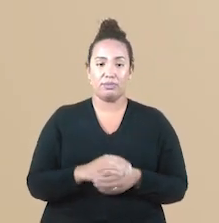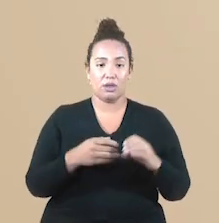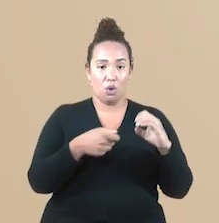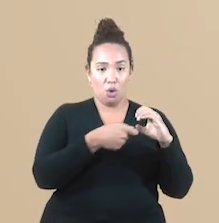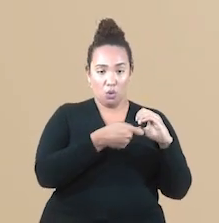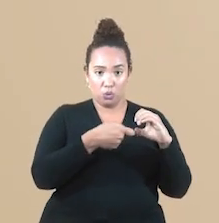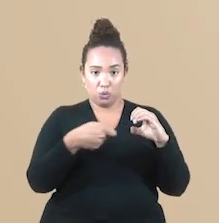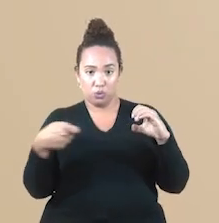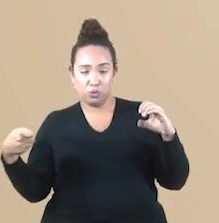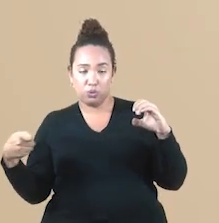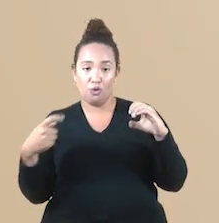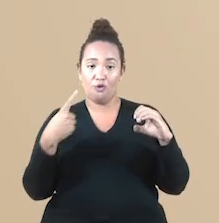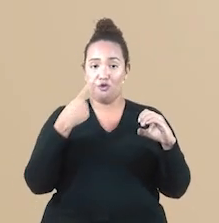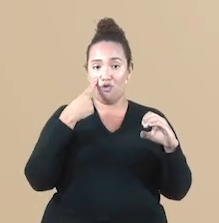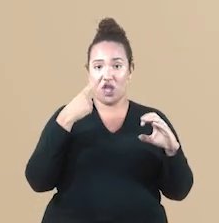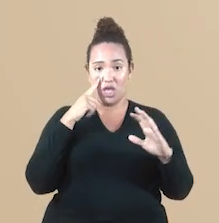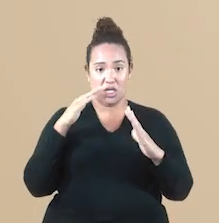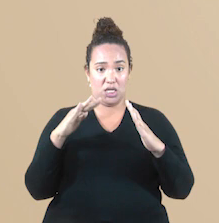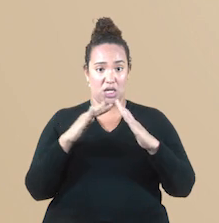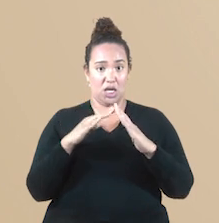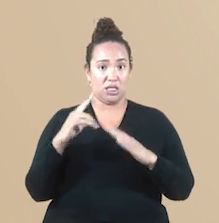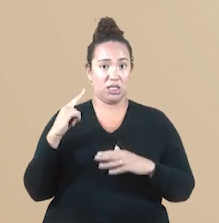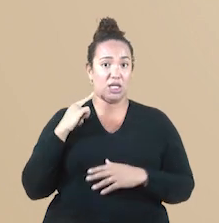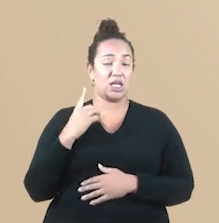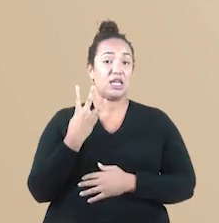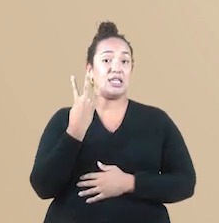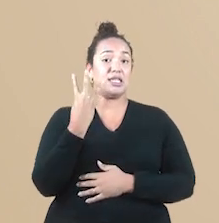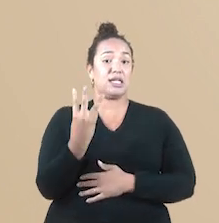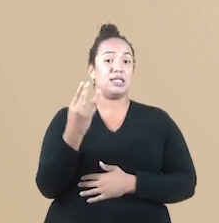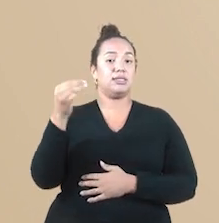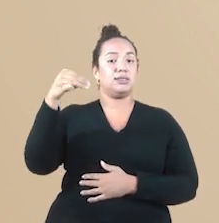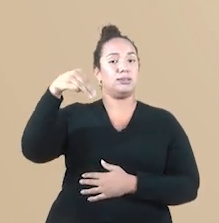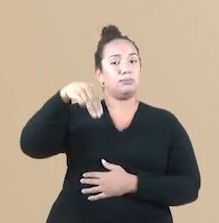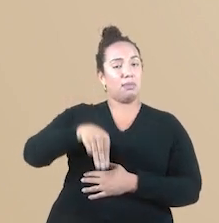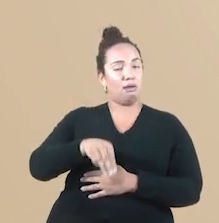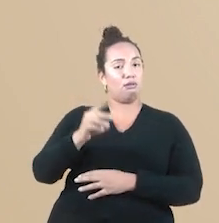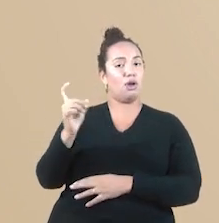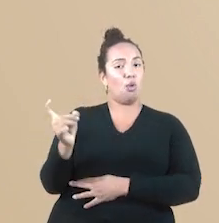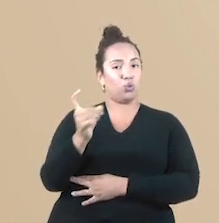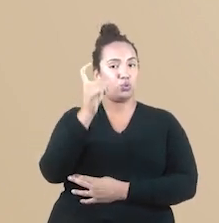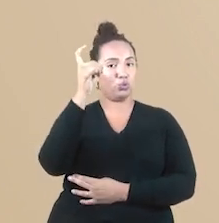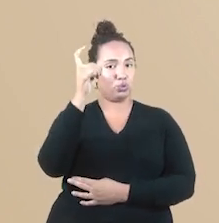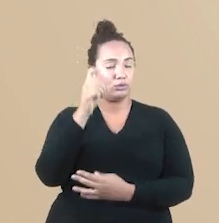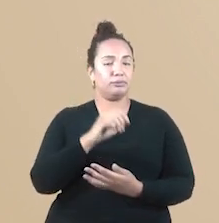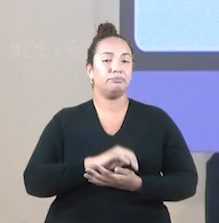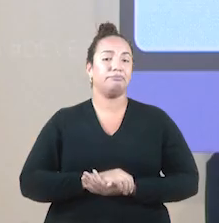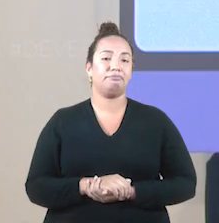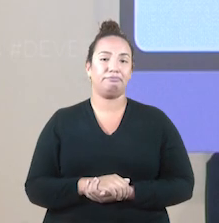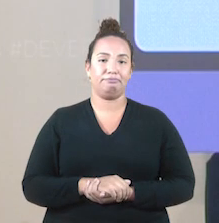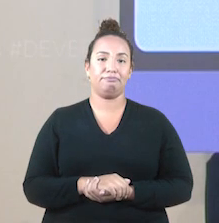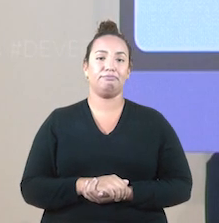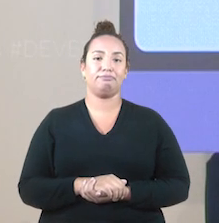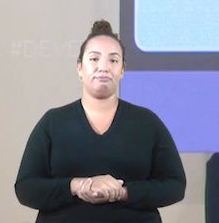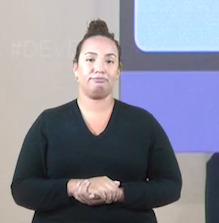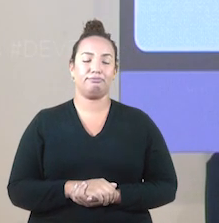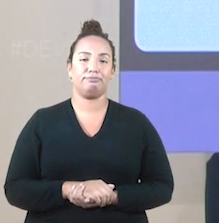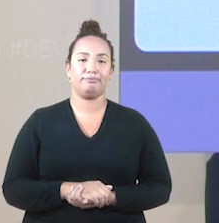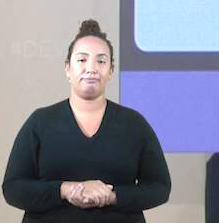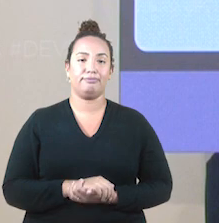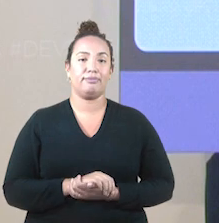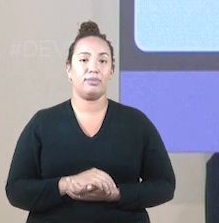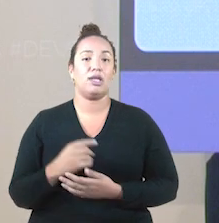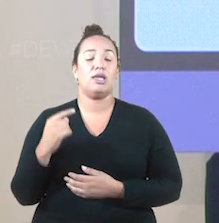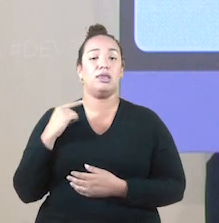trena, observamos que essa casa mede 3 metros de altura. Nós falamos de